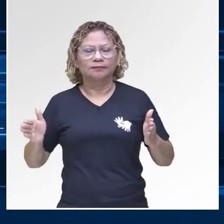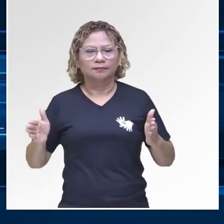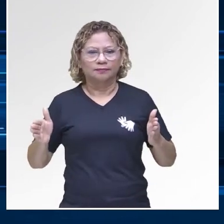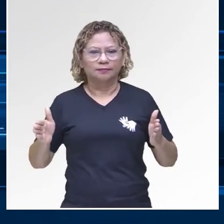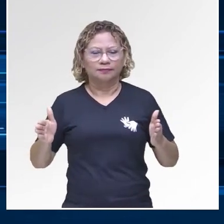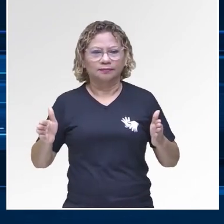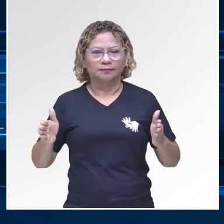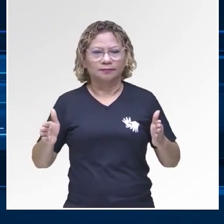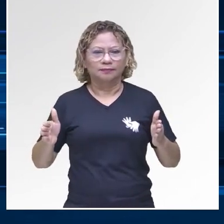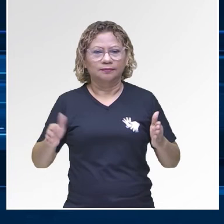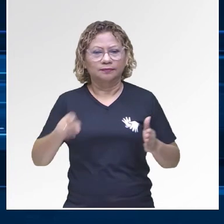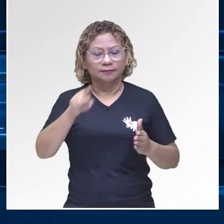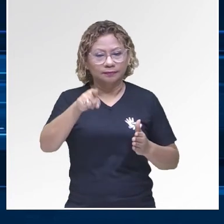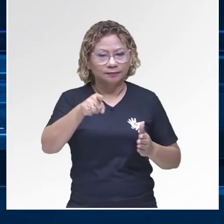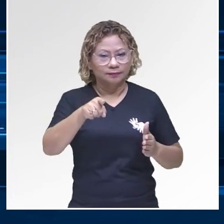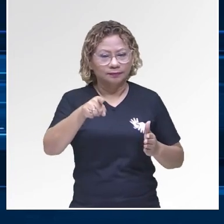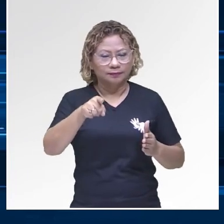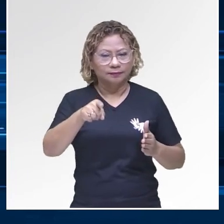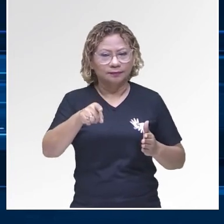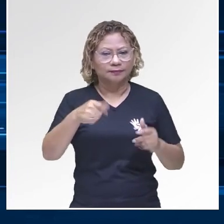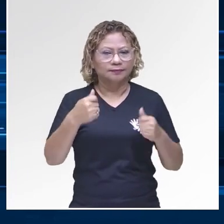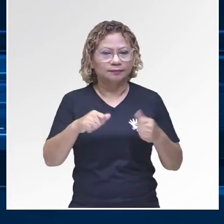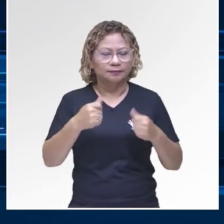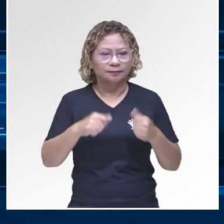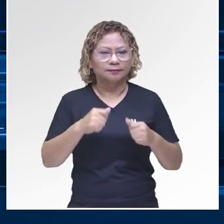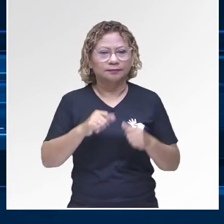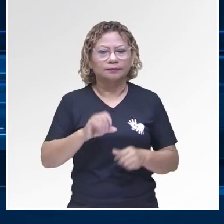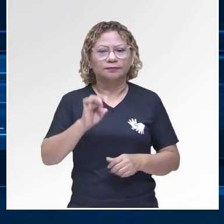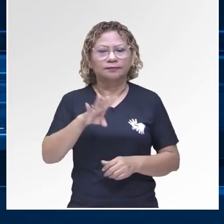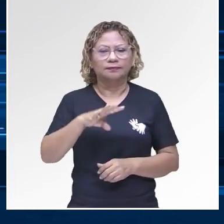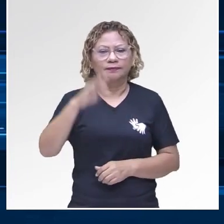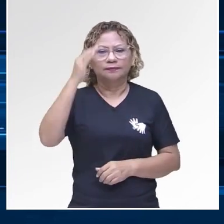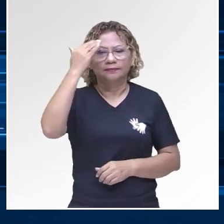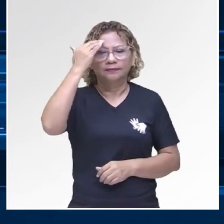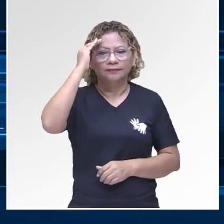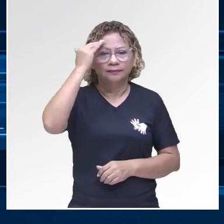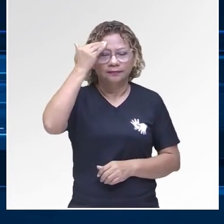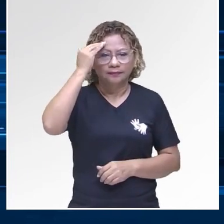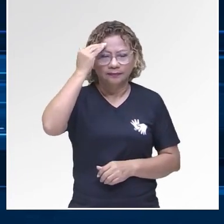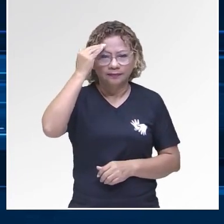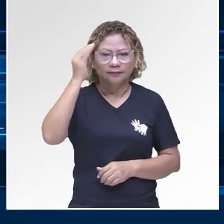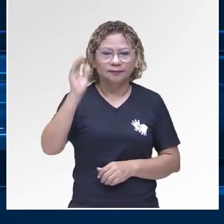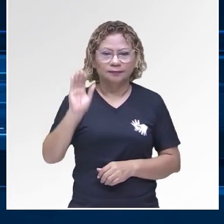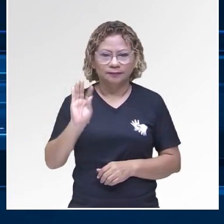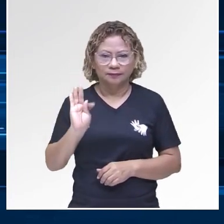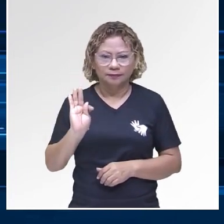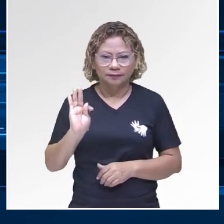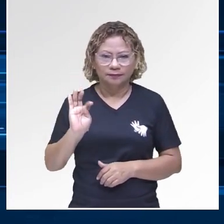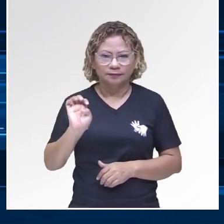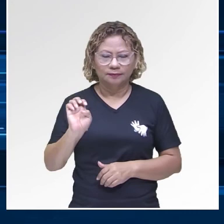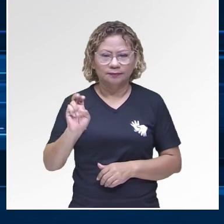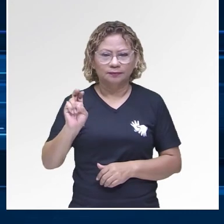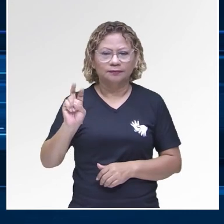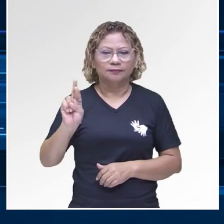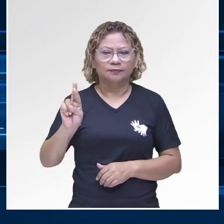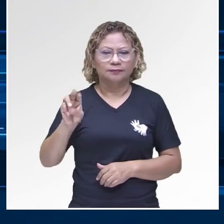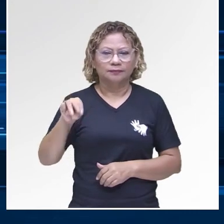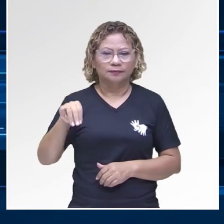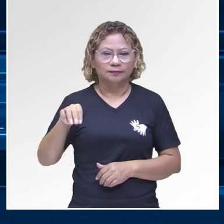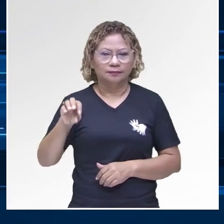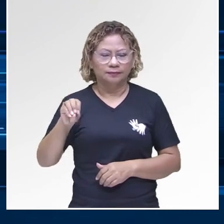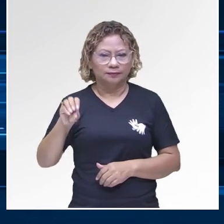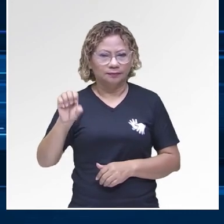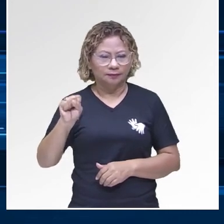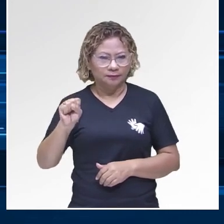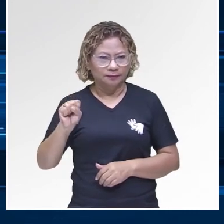basta identificar os termos, né? Nós identificamos os termos. O